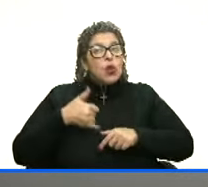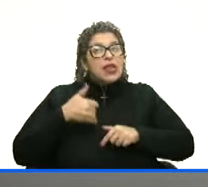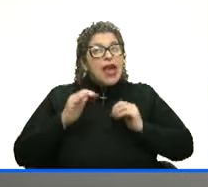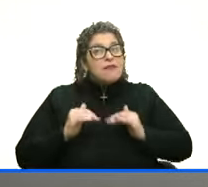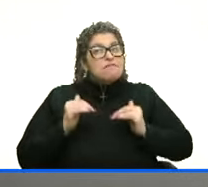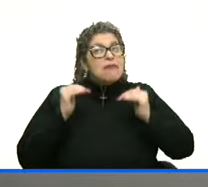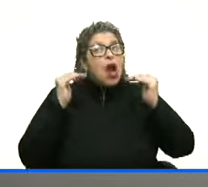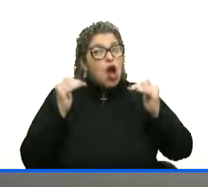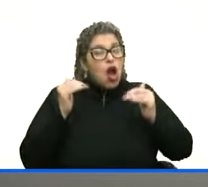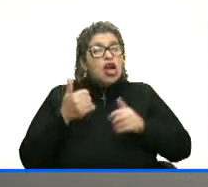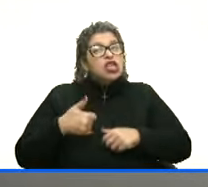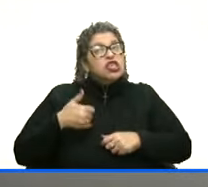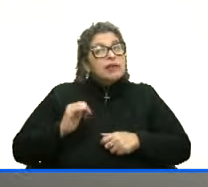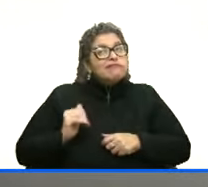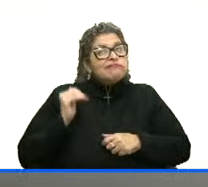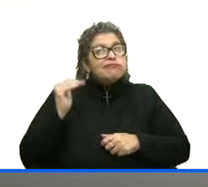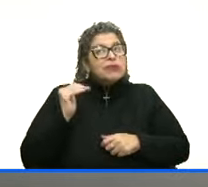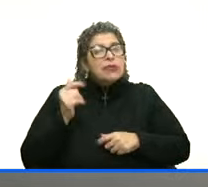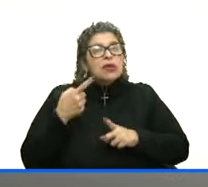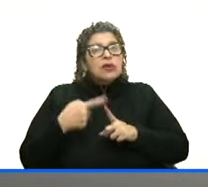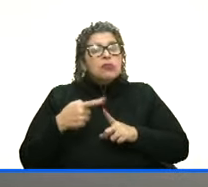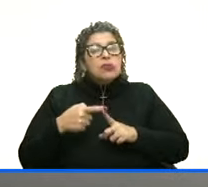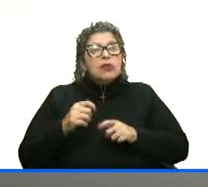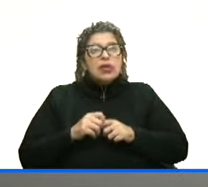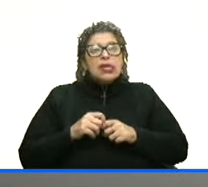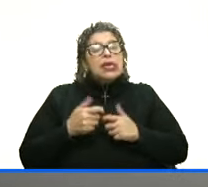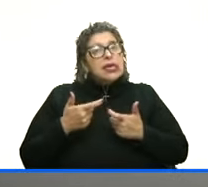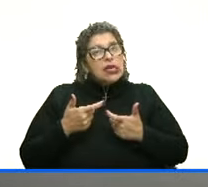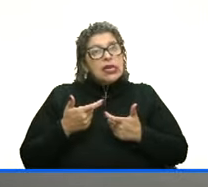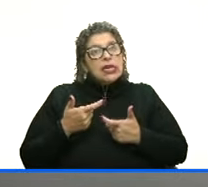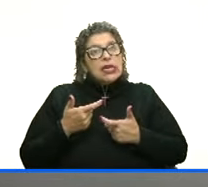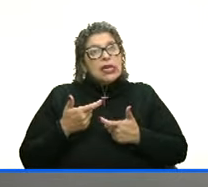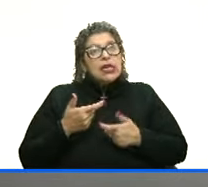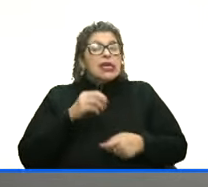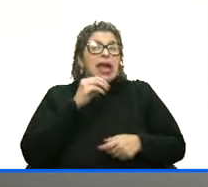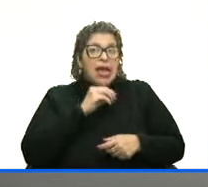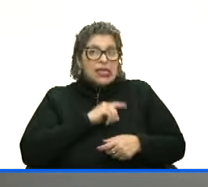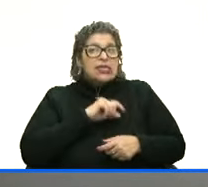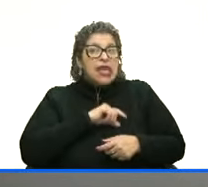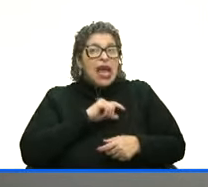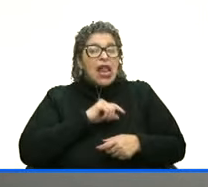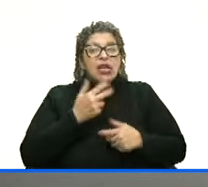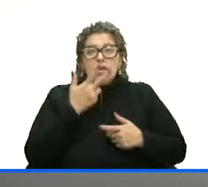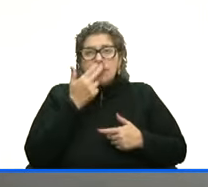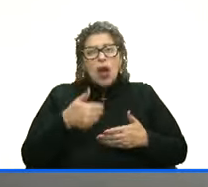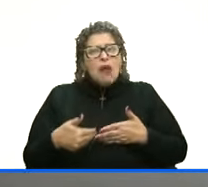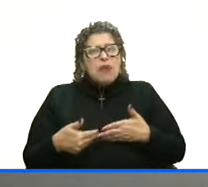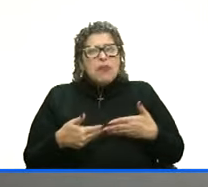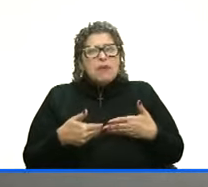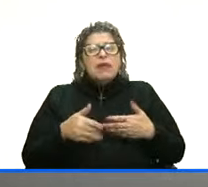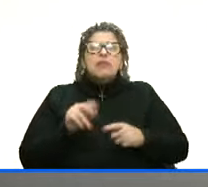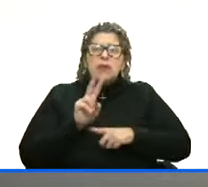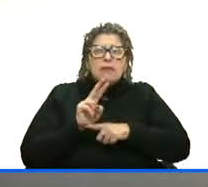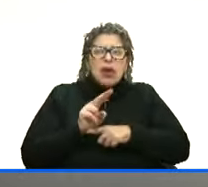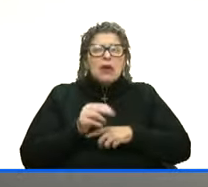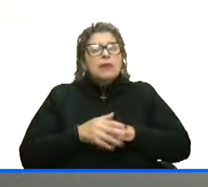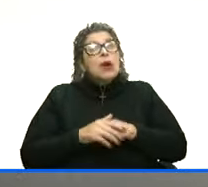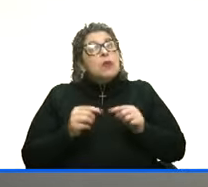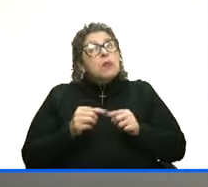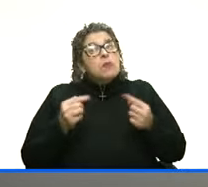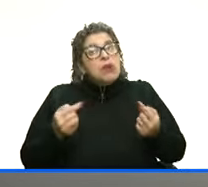maior porque a gente recebe quase a mesma coisa para atender bebês, para atender berçário.